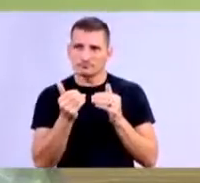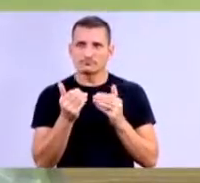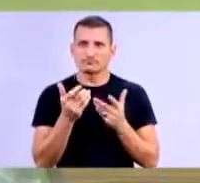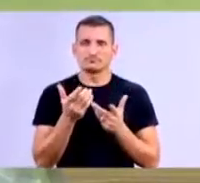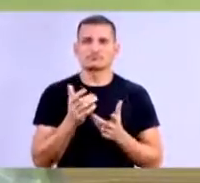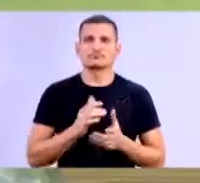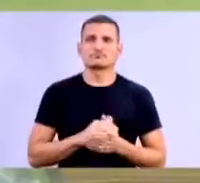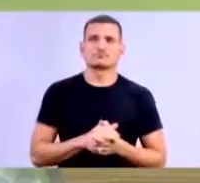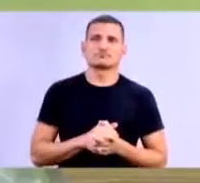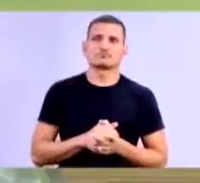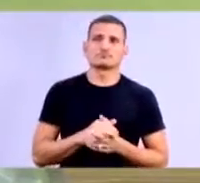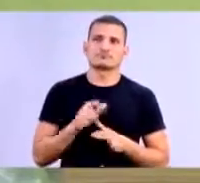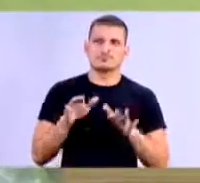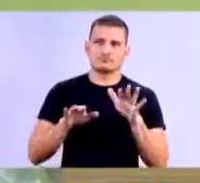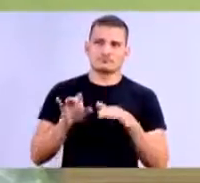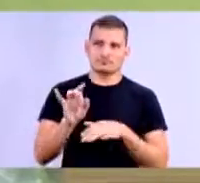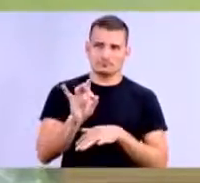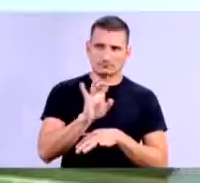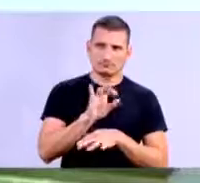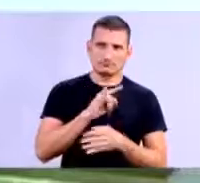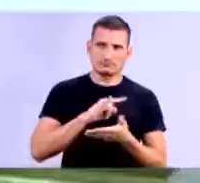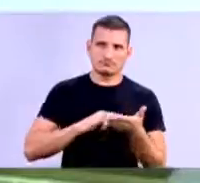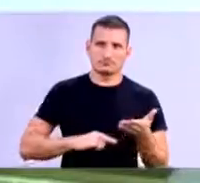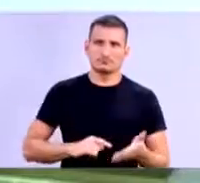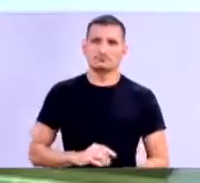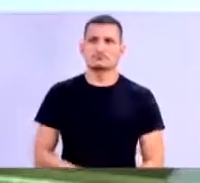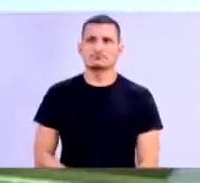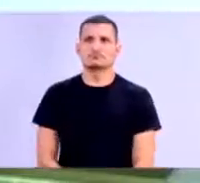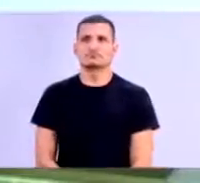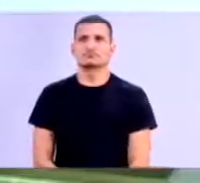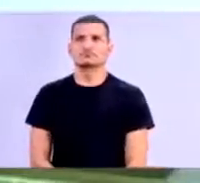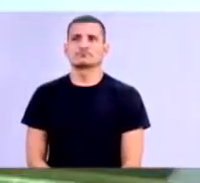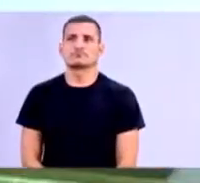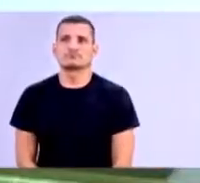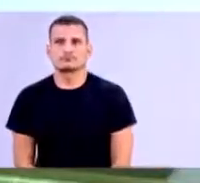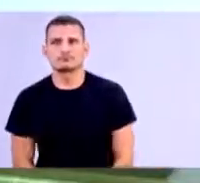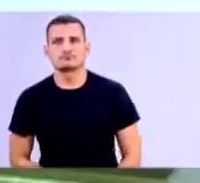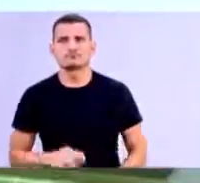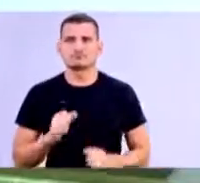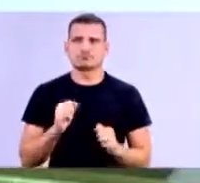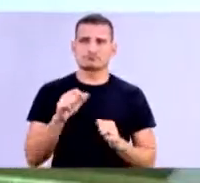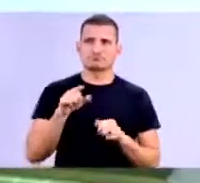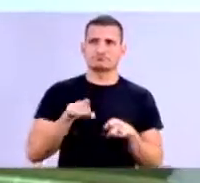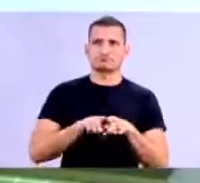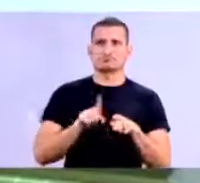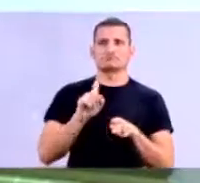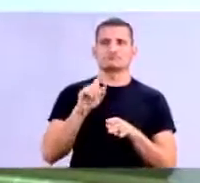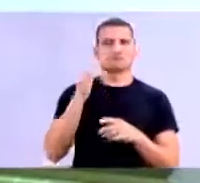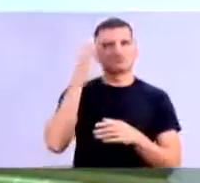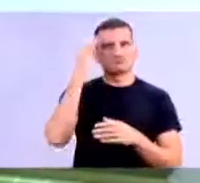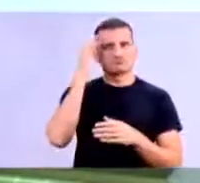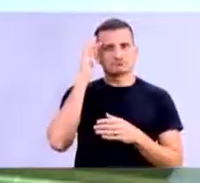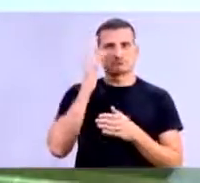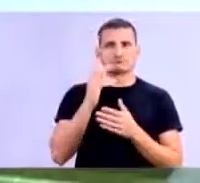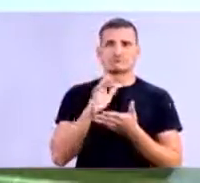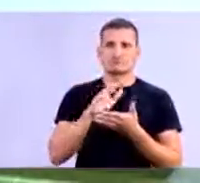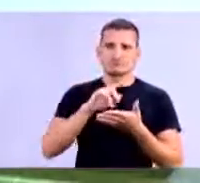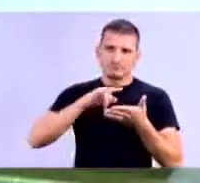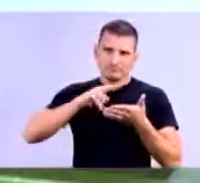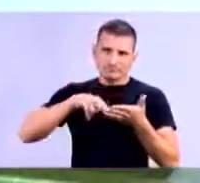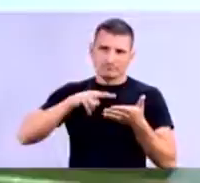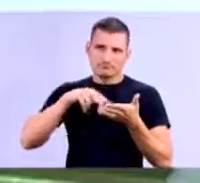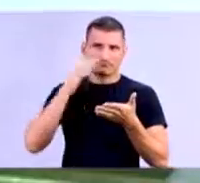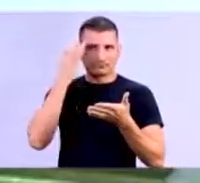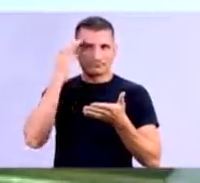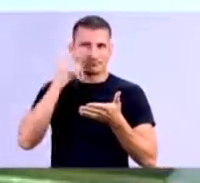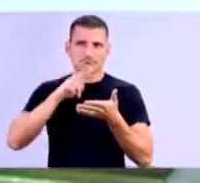com cada documento. Isso, aí você corre o risco de não ser compreendido. E se isso não acontece,